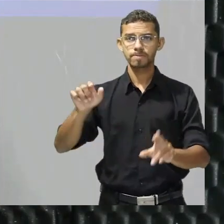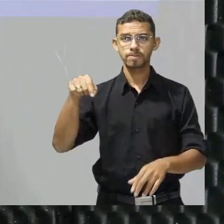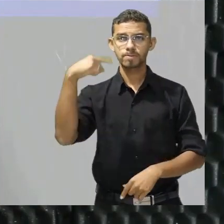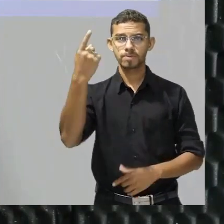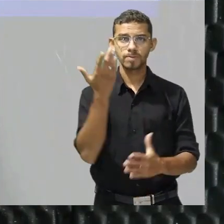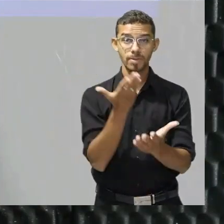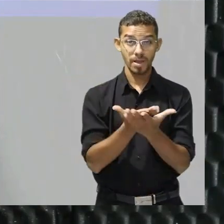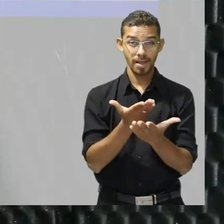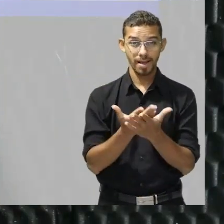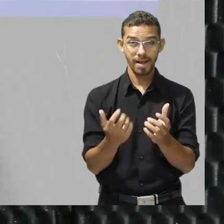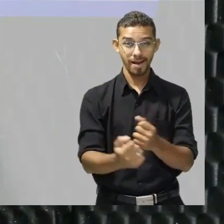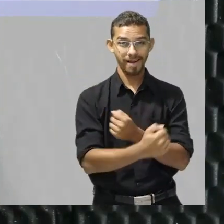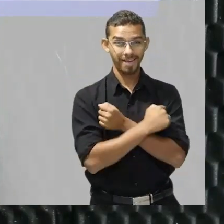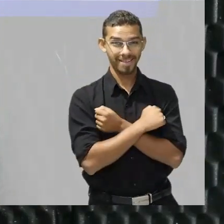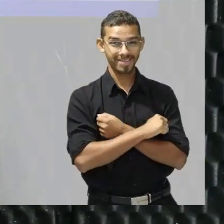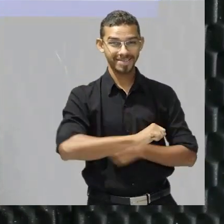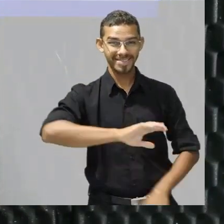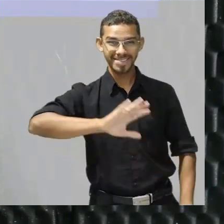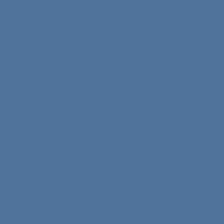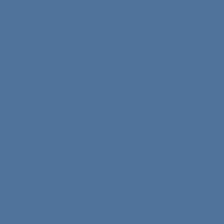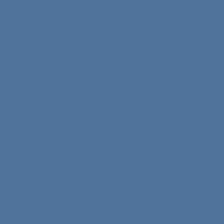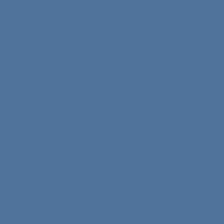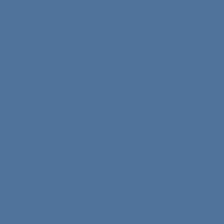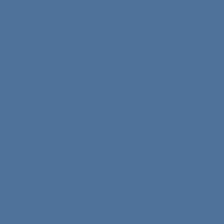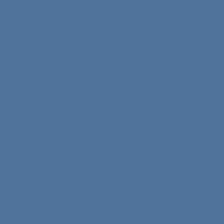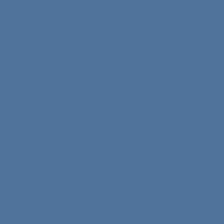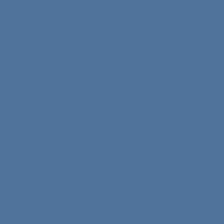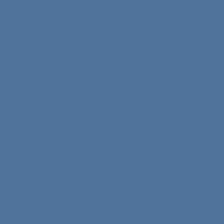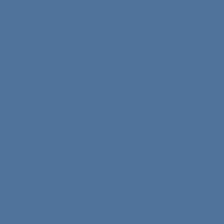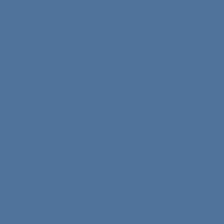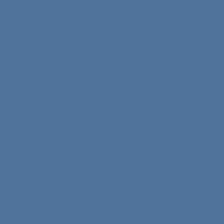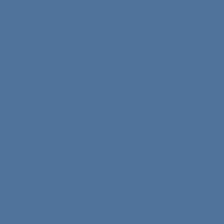um grande abraço e até a próxima